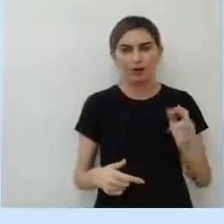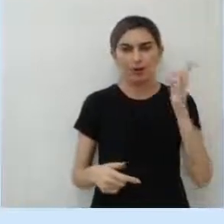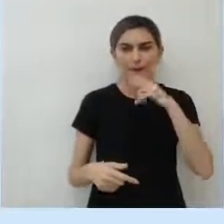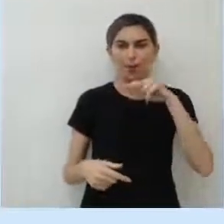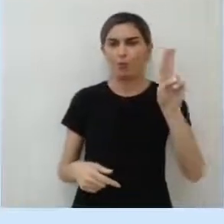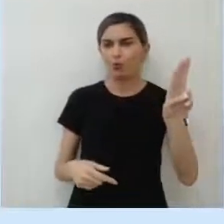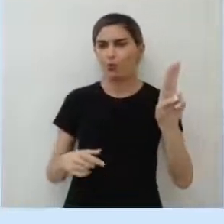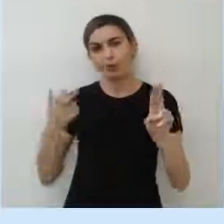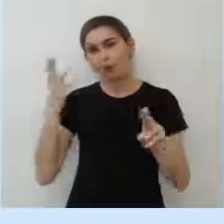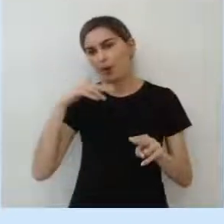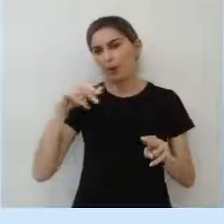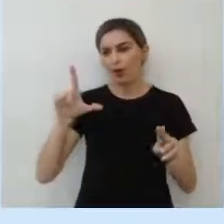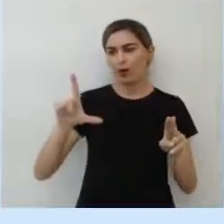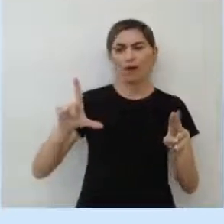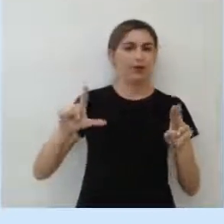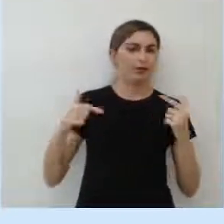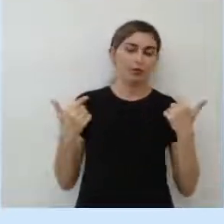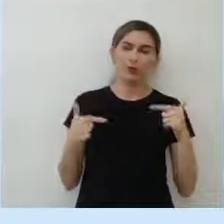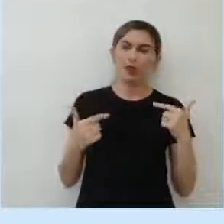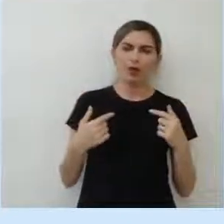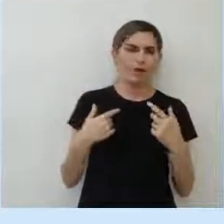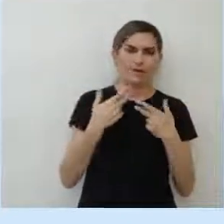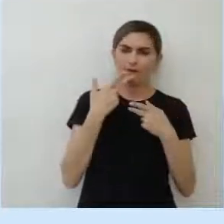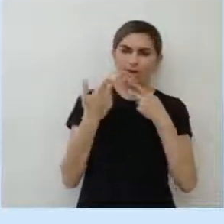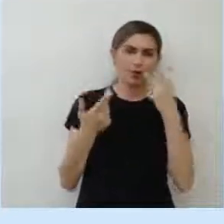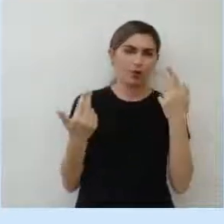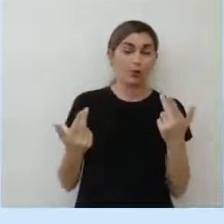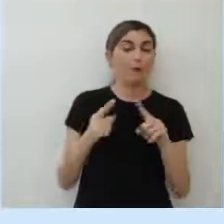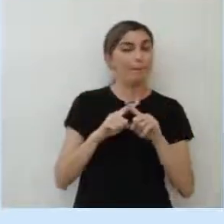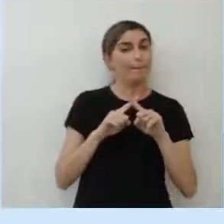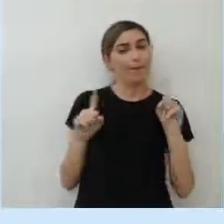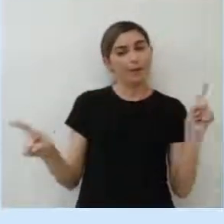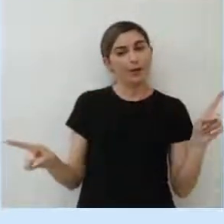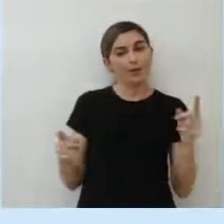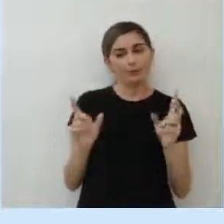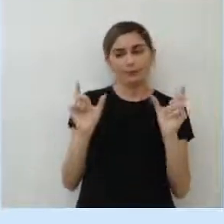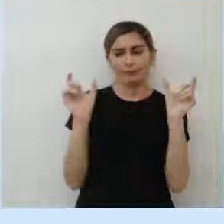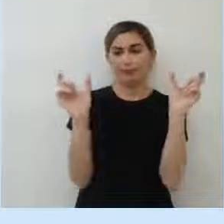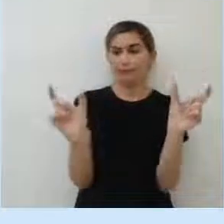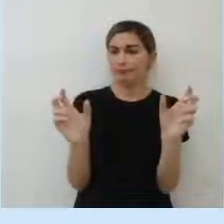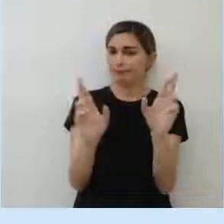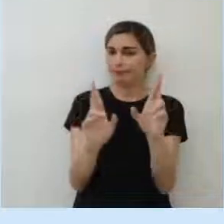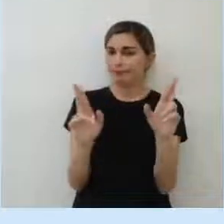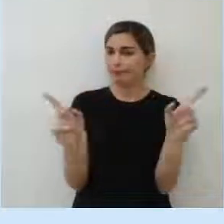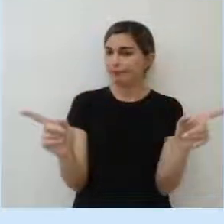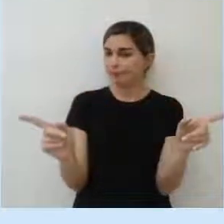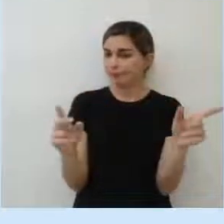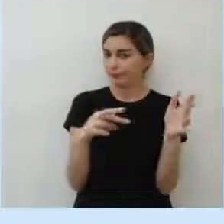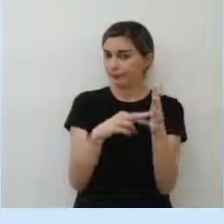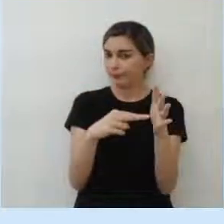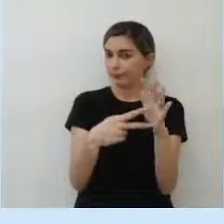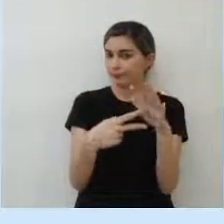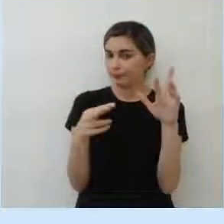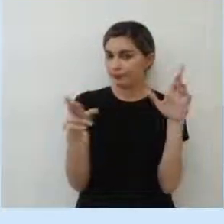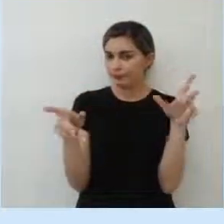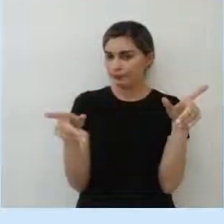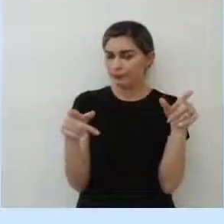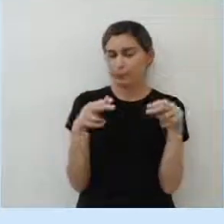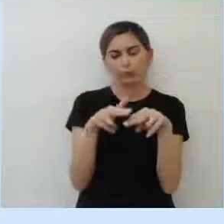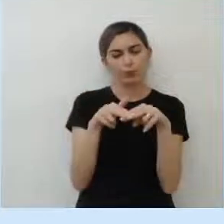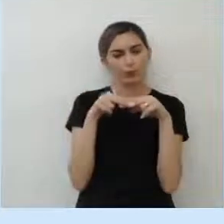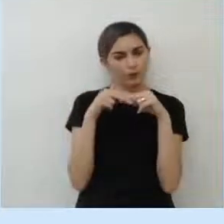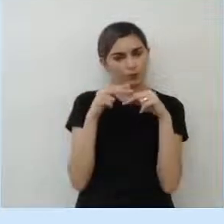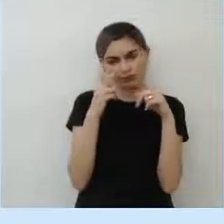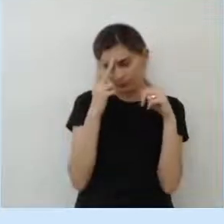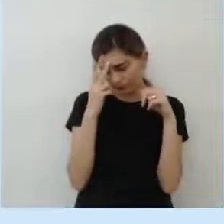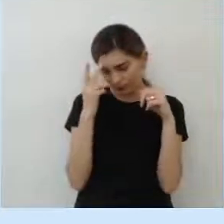com U. Os dois se pronunciam do mesmo jeito. Entretanto, são duas palavras diferentes, tá? Então é por isso que as